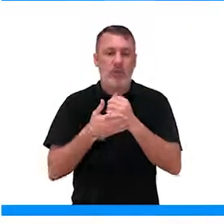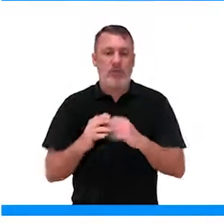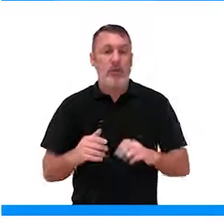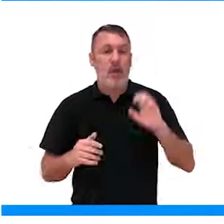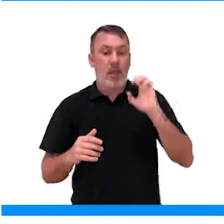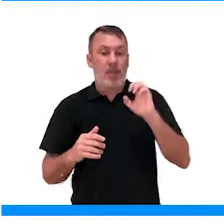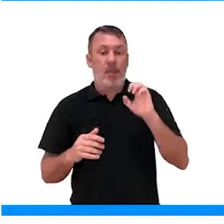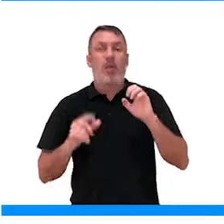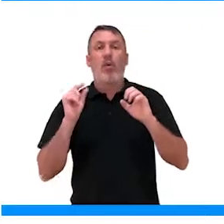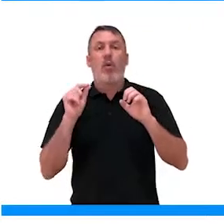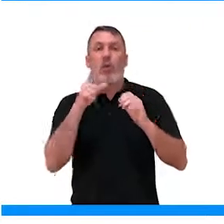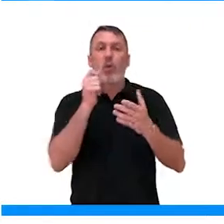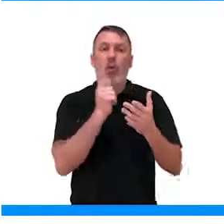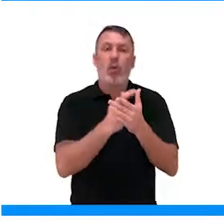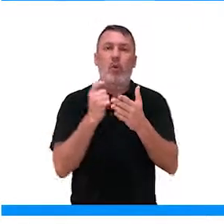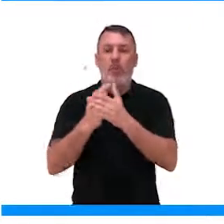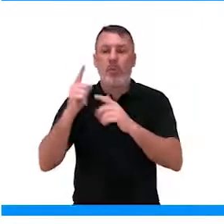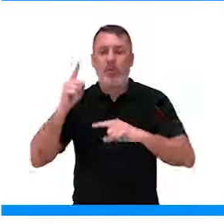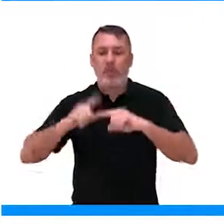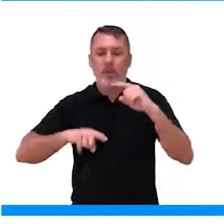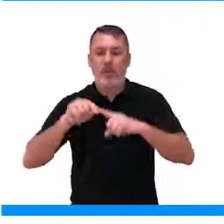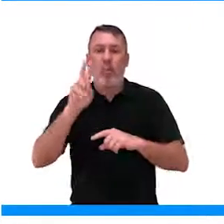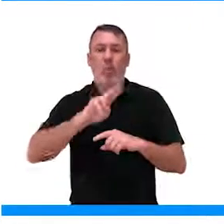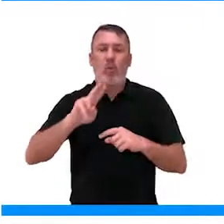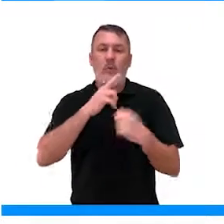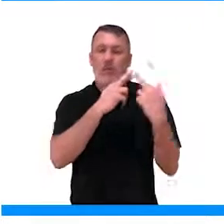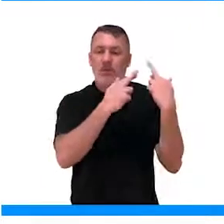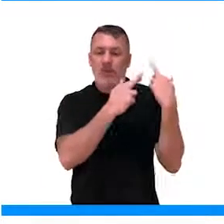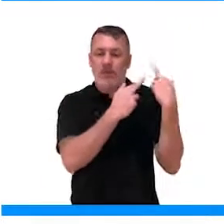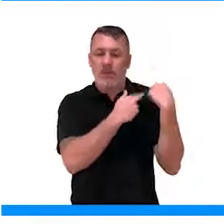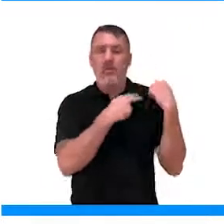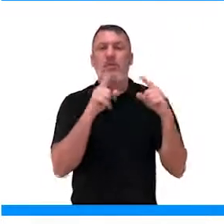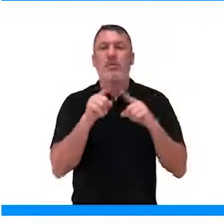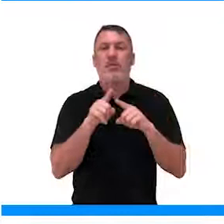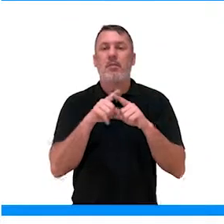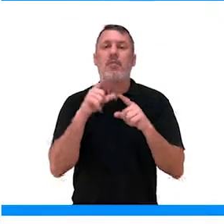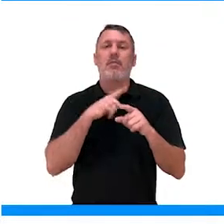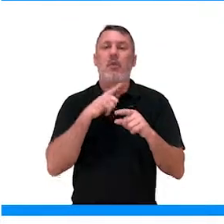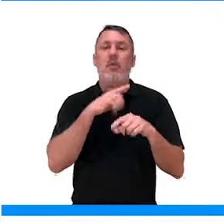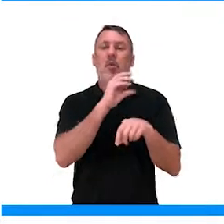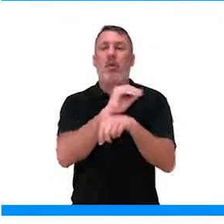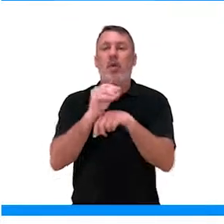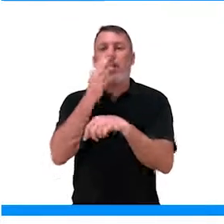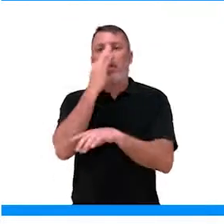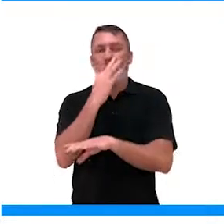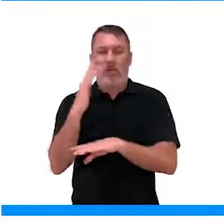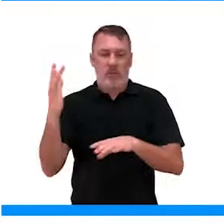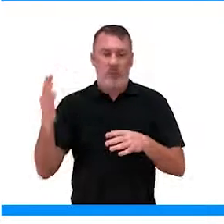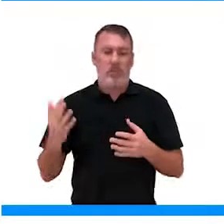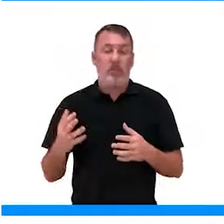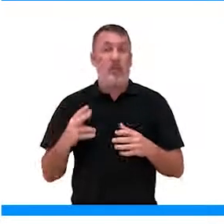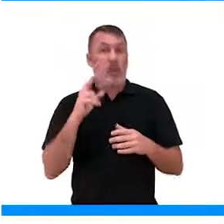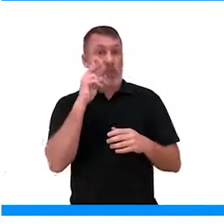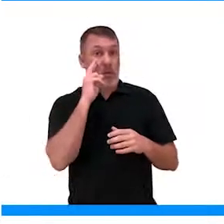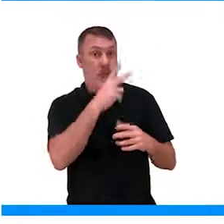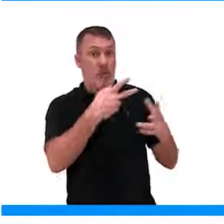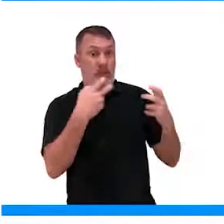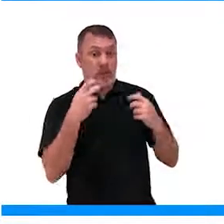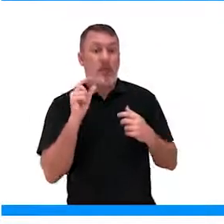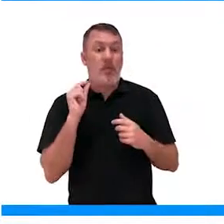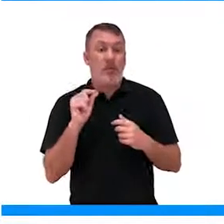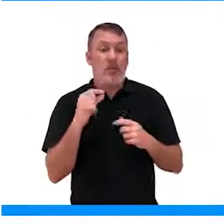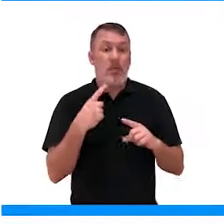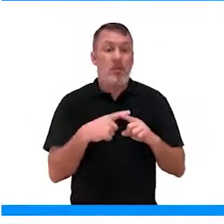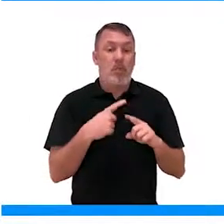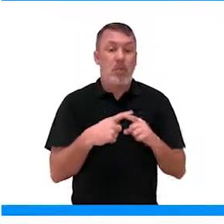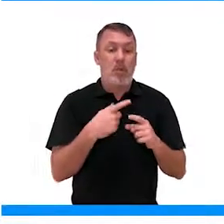responsável e ecológico. Então, a questão correta é consumir produtos de modo responsável e ecológico.